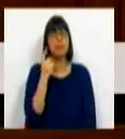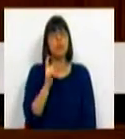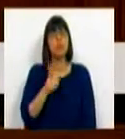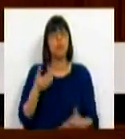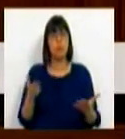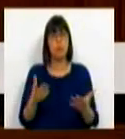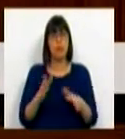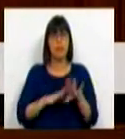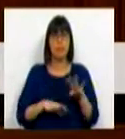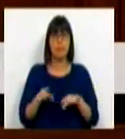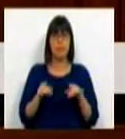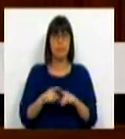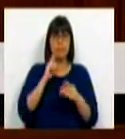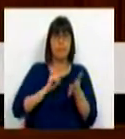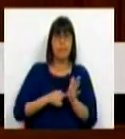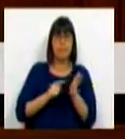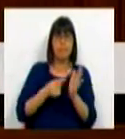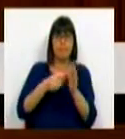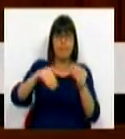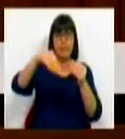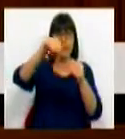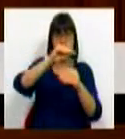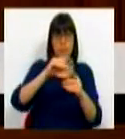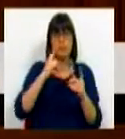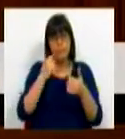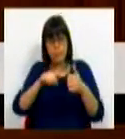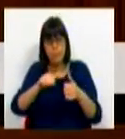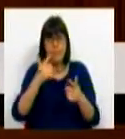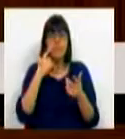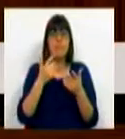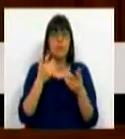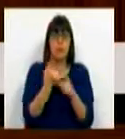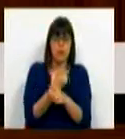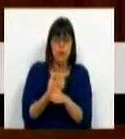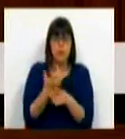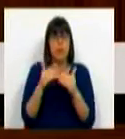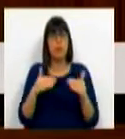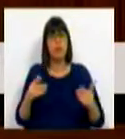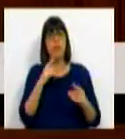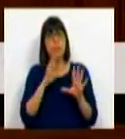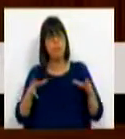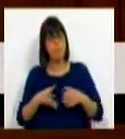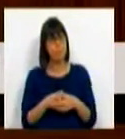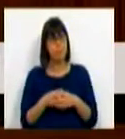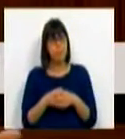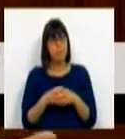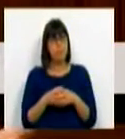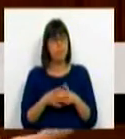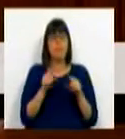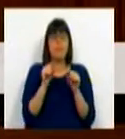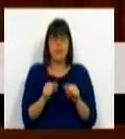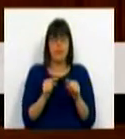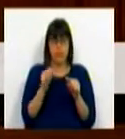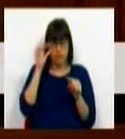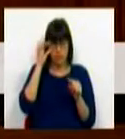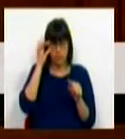procurou-se, fazendo testes adicionais, amostras adicionais, procurando agravar fatores a nível da coletiva, e isso,